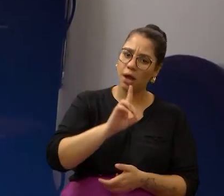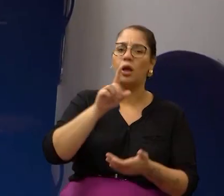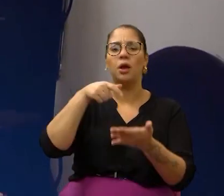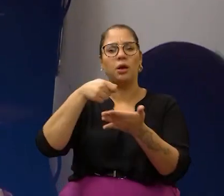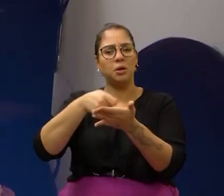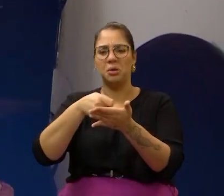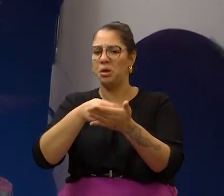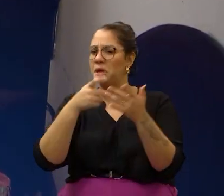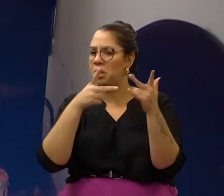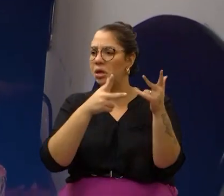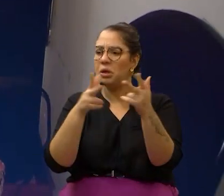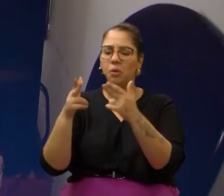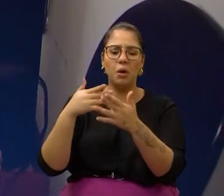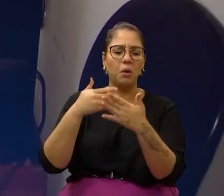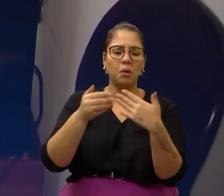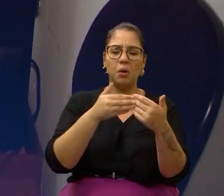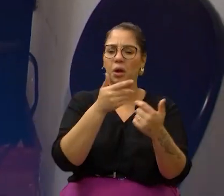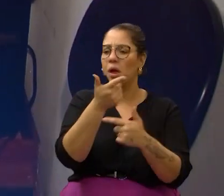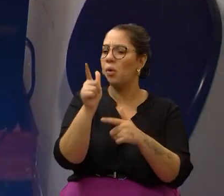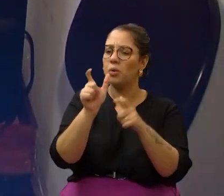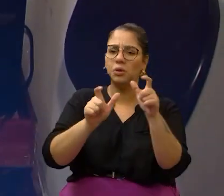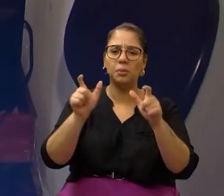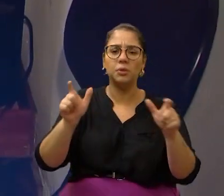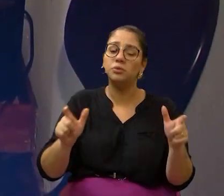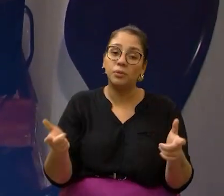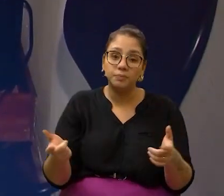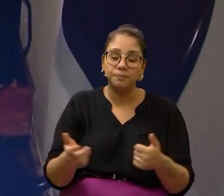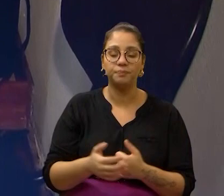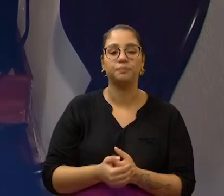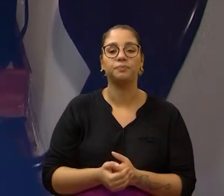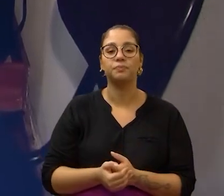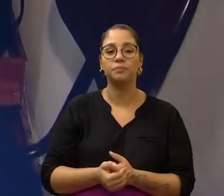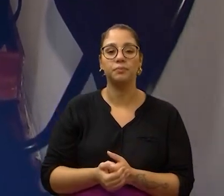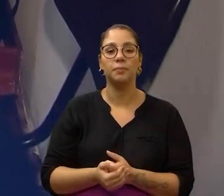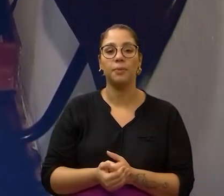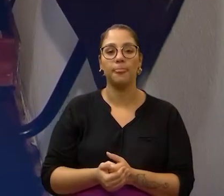como qualquer outra pessoa tem o seu direito e deveres. A gente